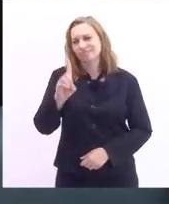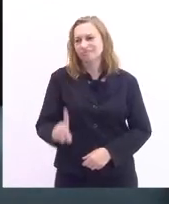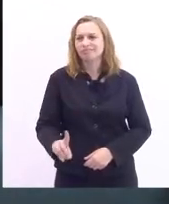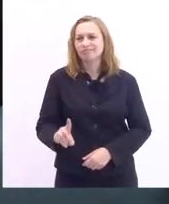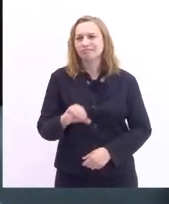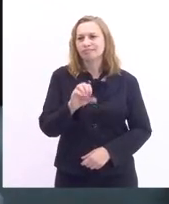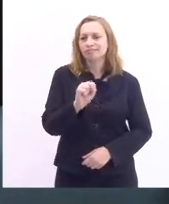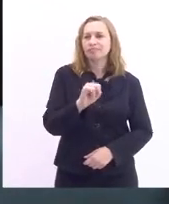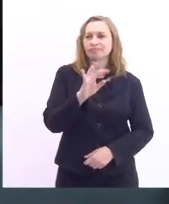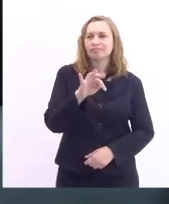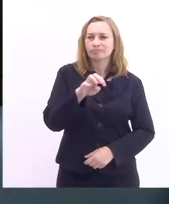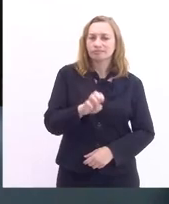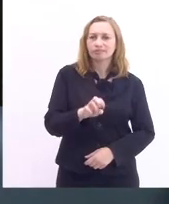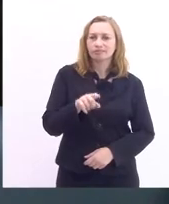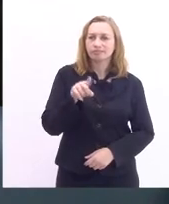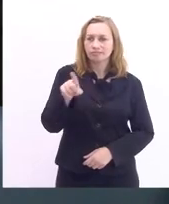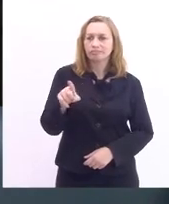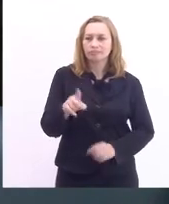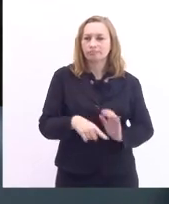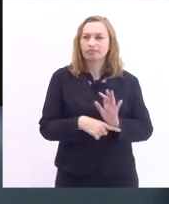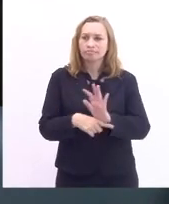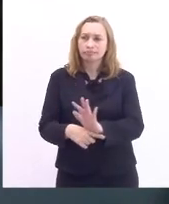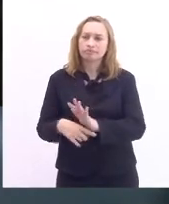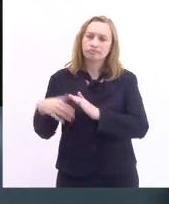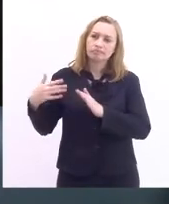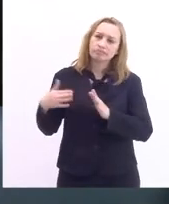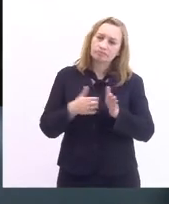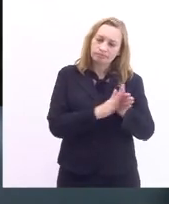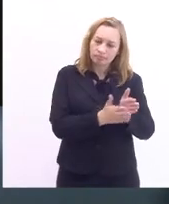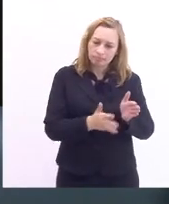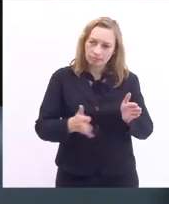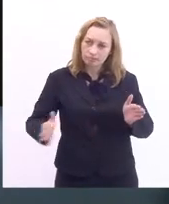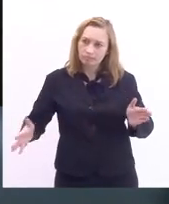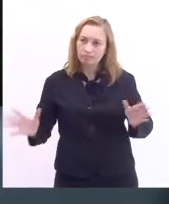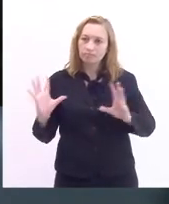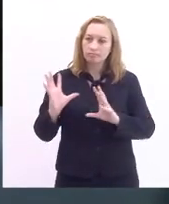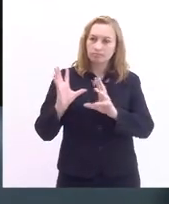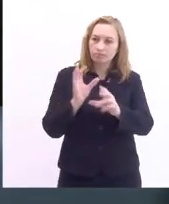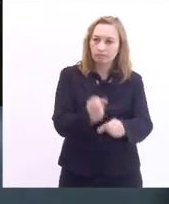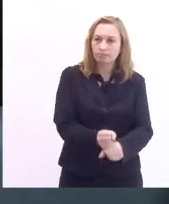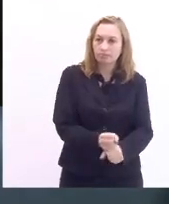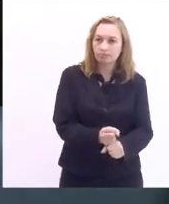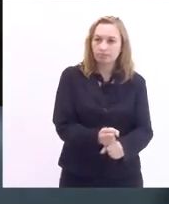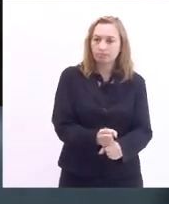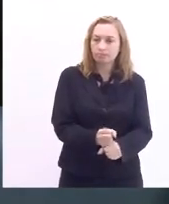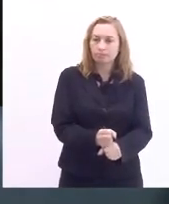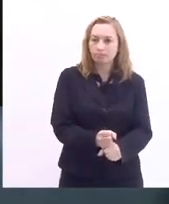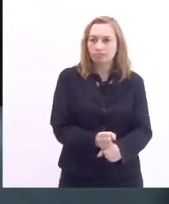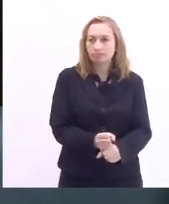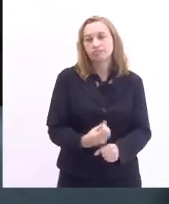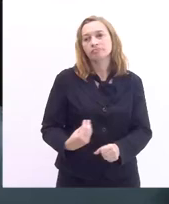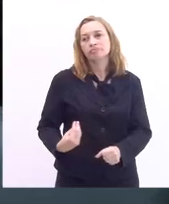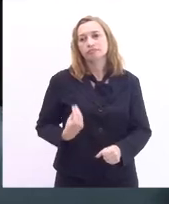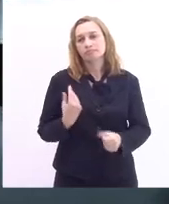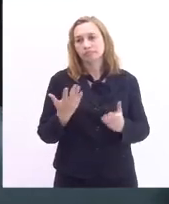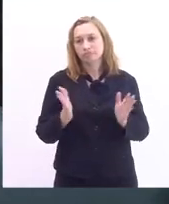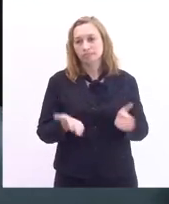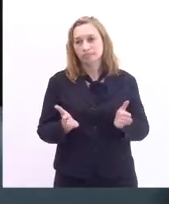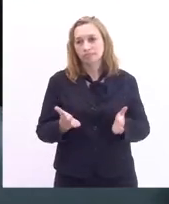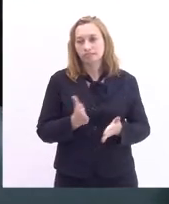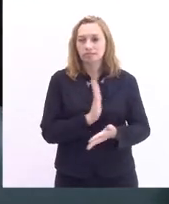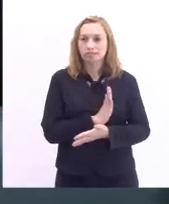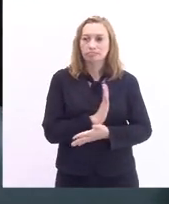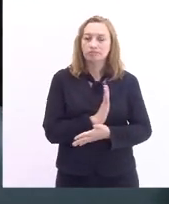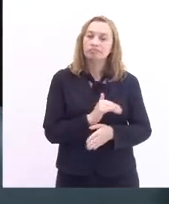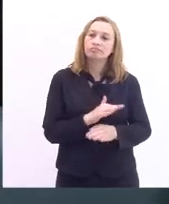do cintec que por lá contribuíram com essa trajetória mas eu vou resumir aqueles que estão presentes e o meu